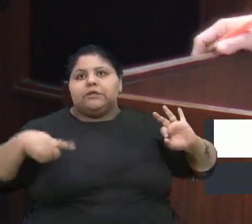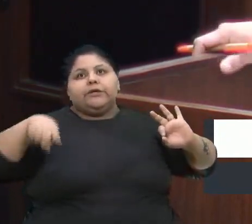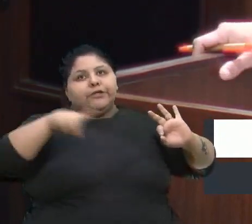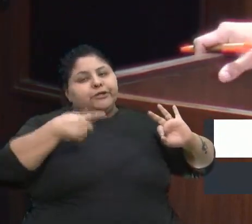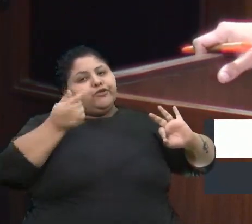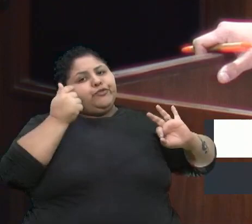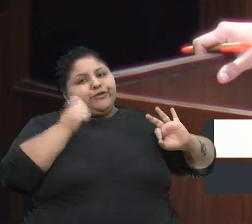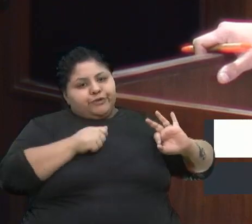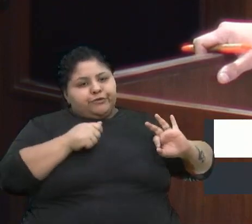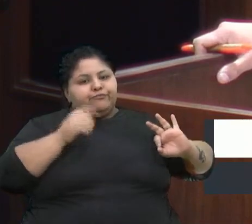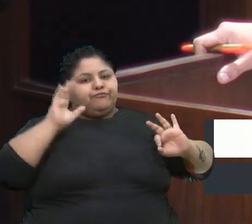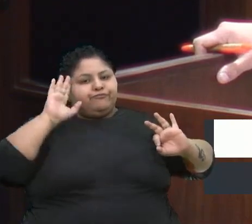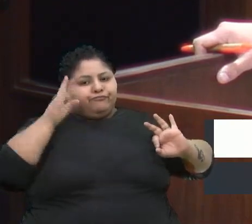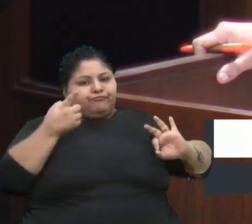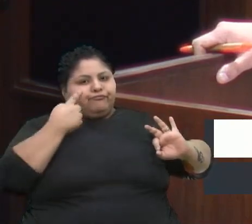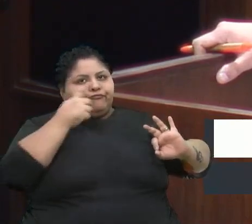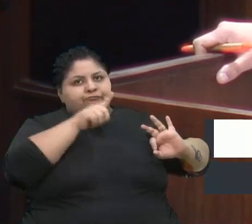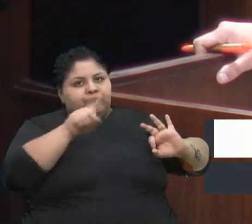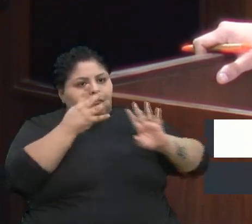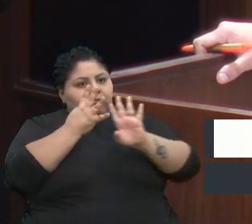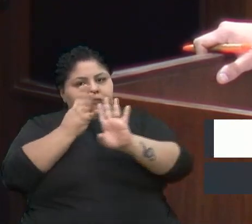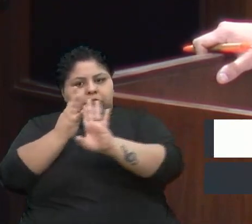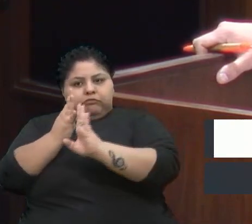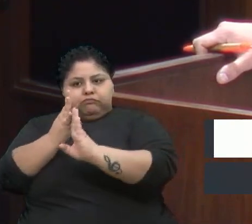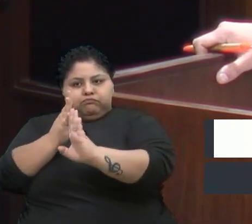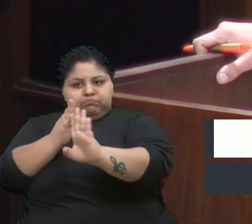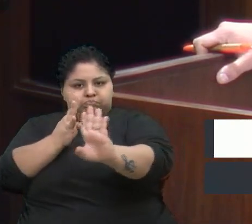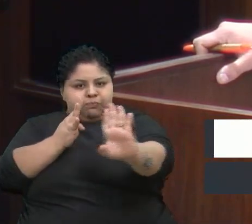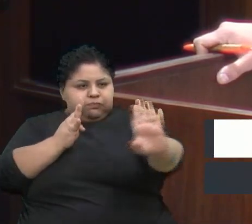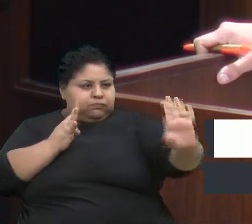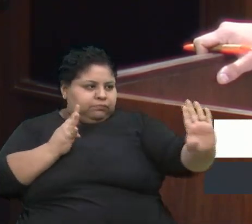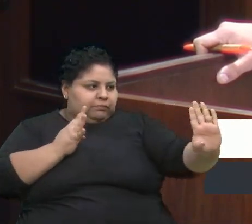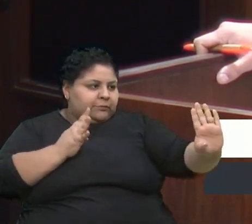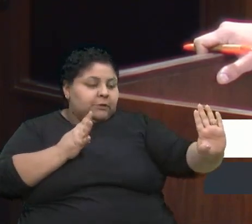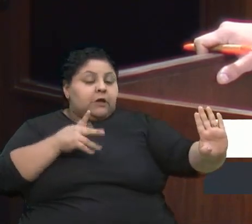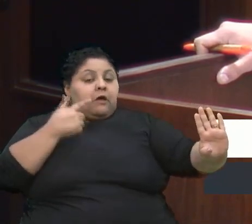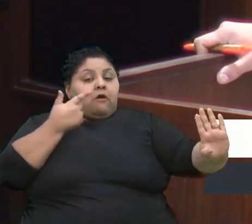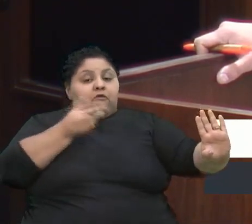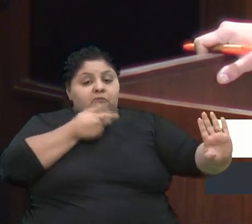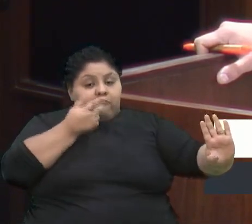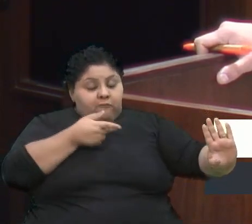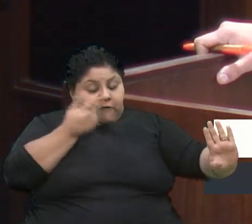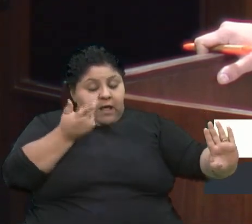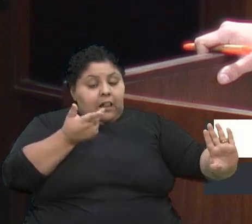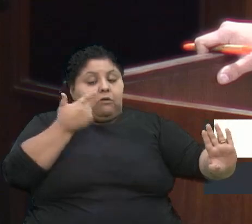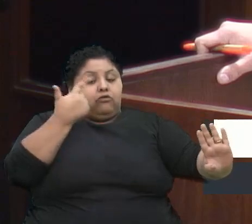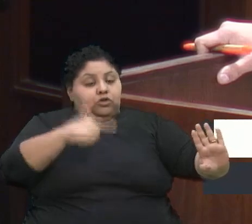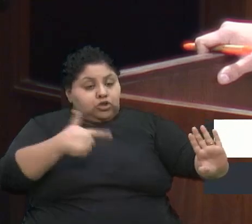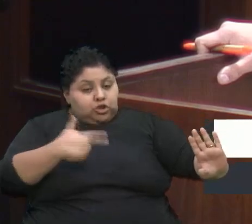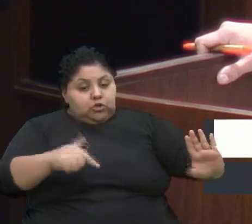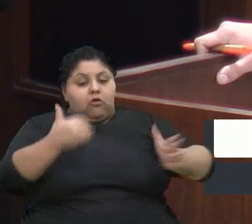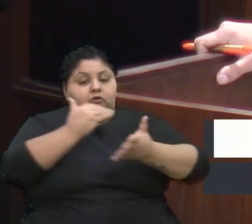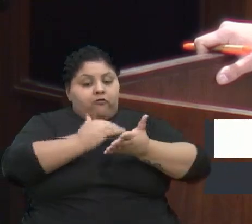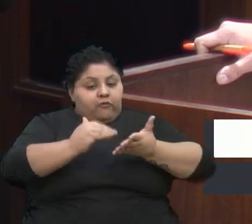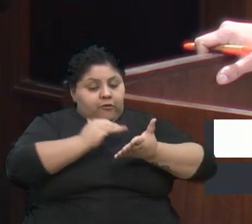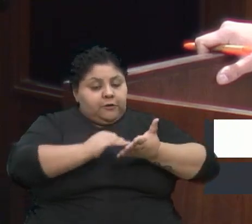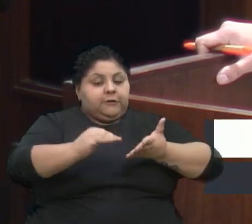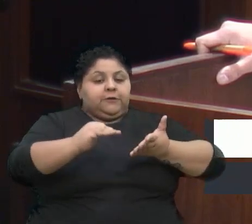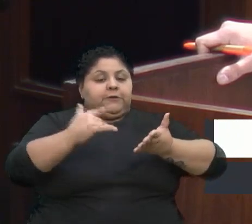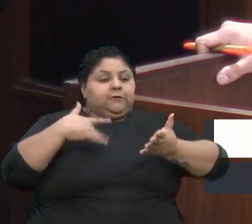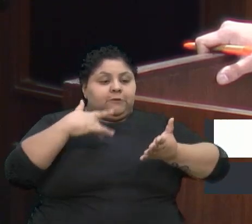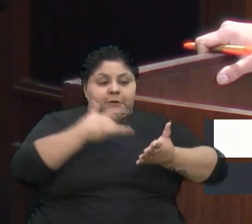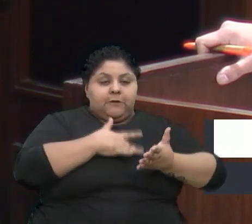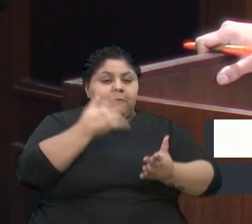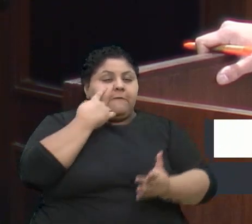de situações. Então, também reitero que a secretária da Saúde reveja os decretos, reveja as leis,